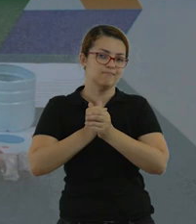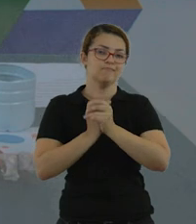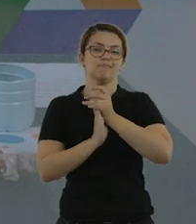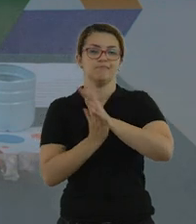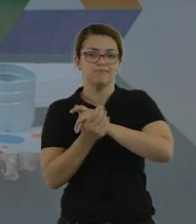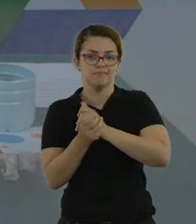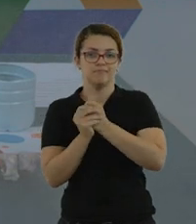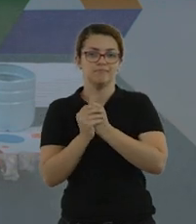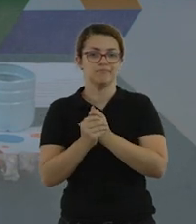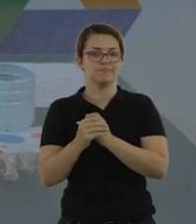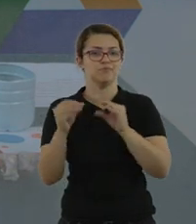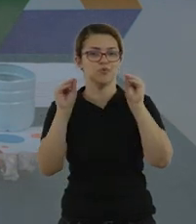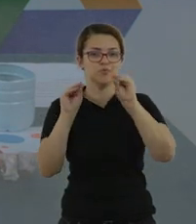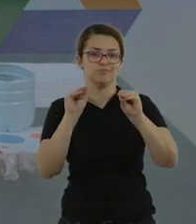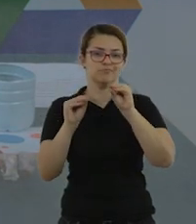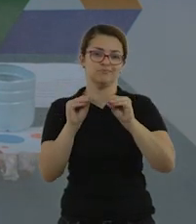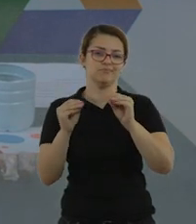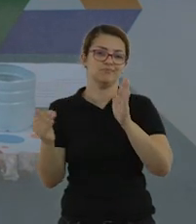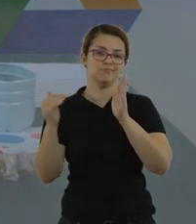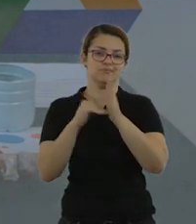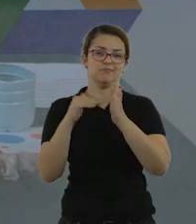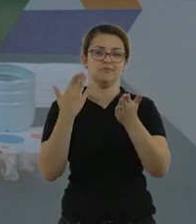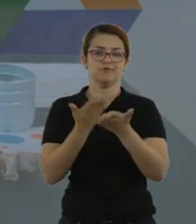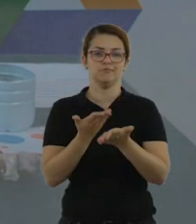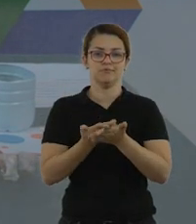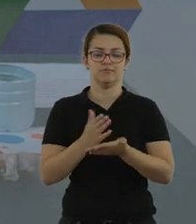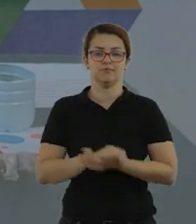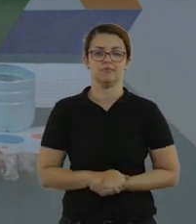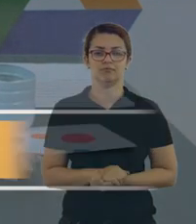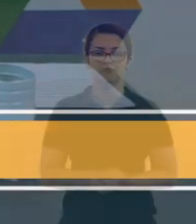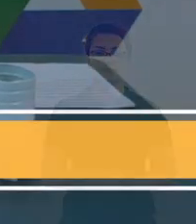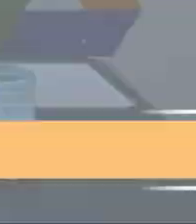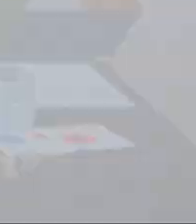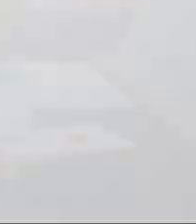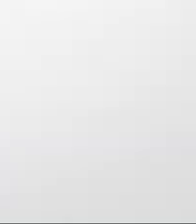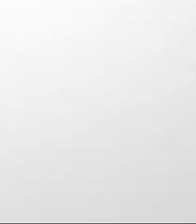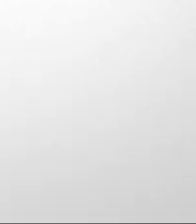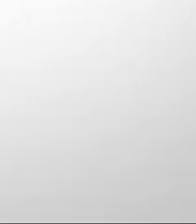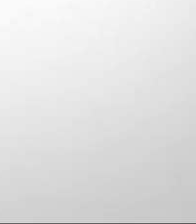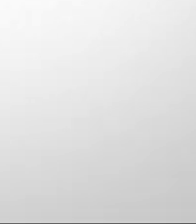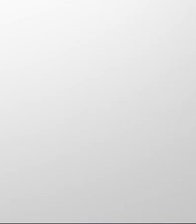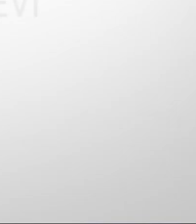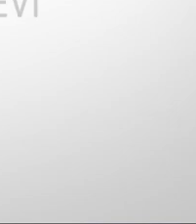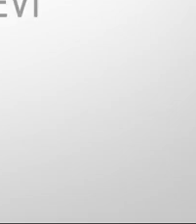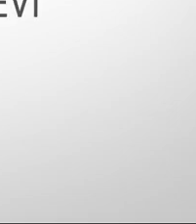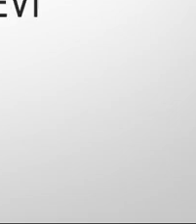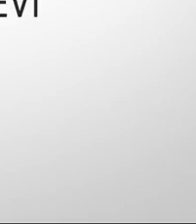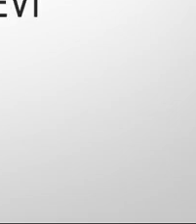ficar em casa, lavar bem as mãozinhas e beijos pra vocês, até a próxima!